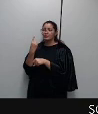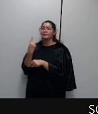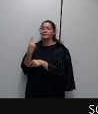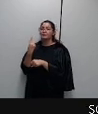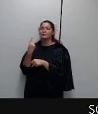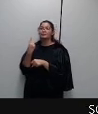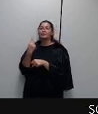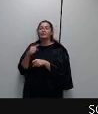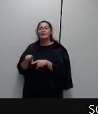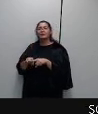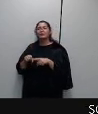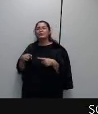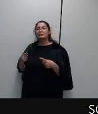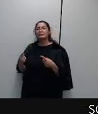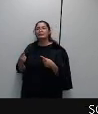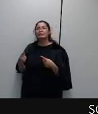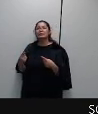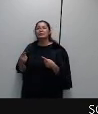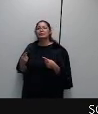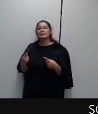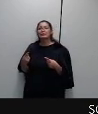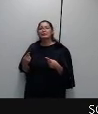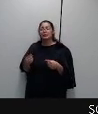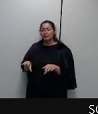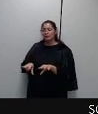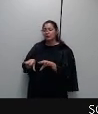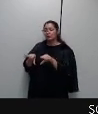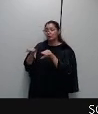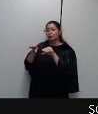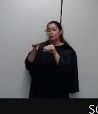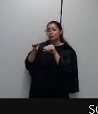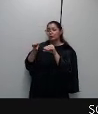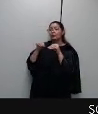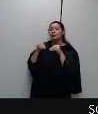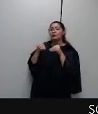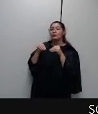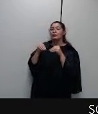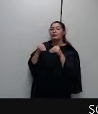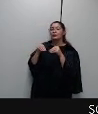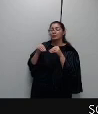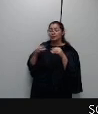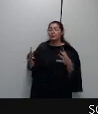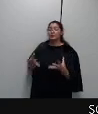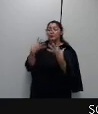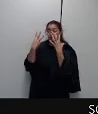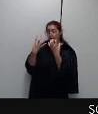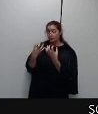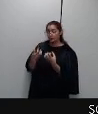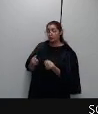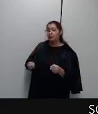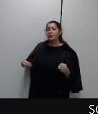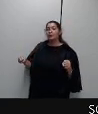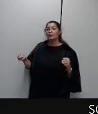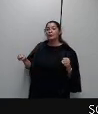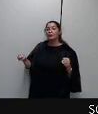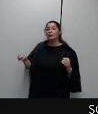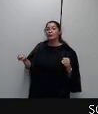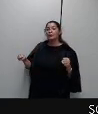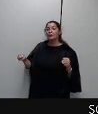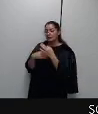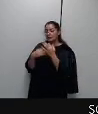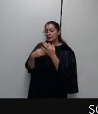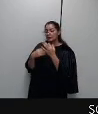nós é retiramos perdoe-me nós concluímos esta sessão na